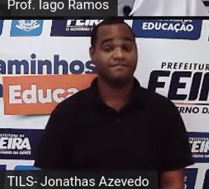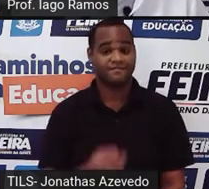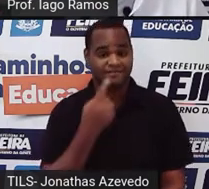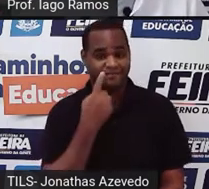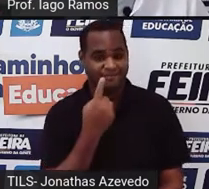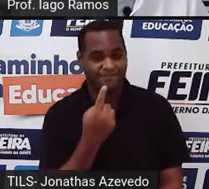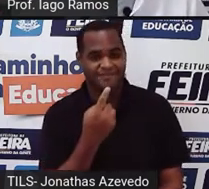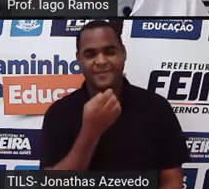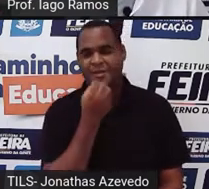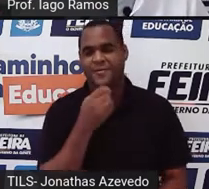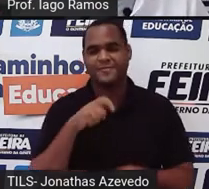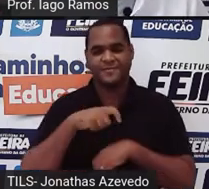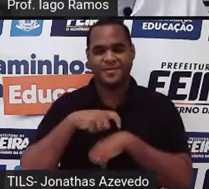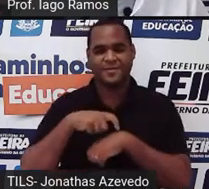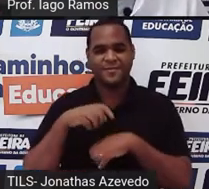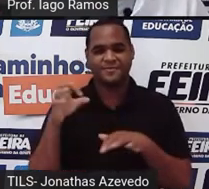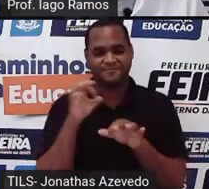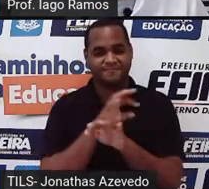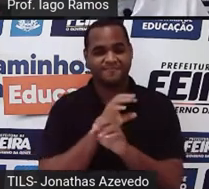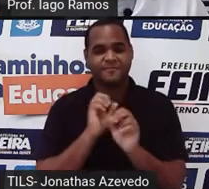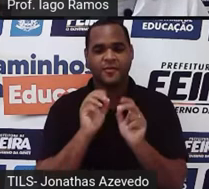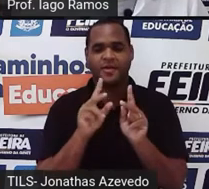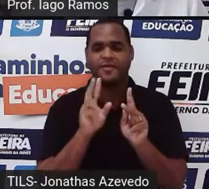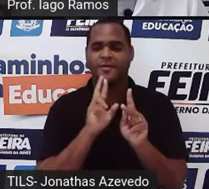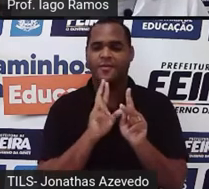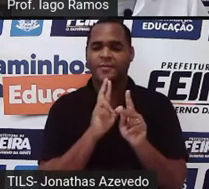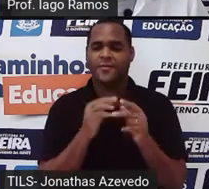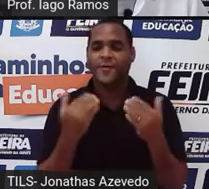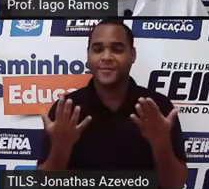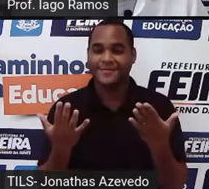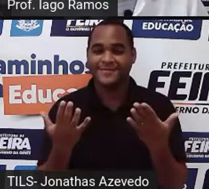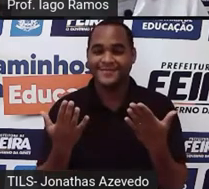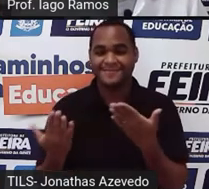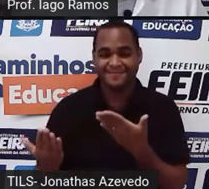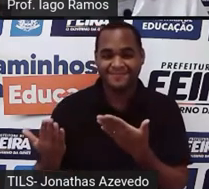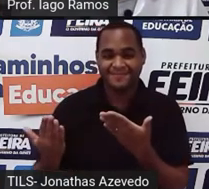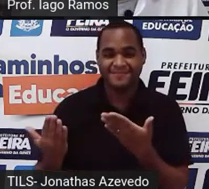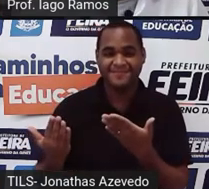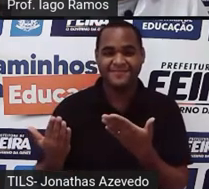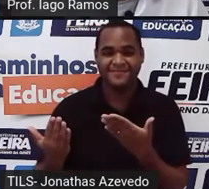Bom, acabou o tempo. E aí, qual é o resultado correto?